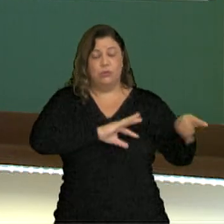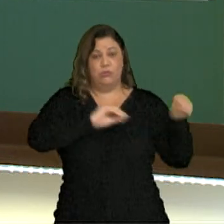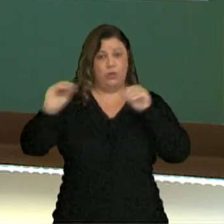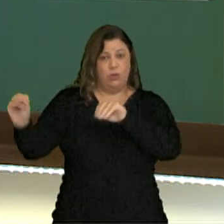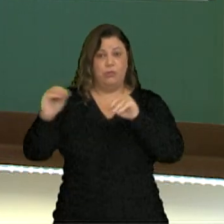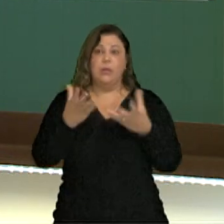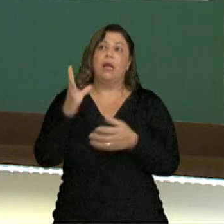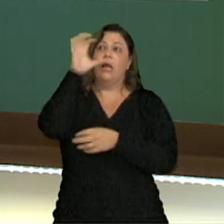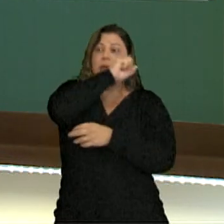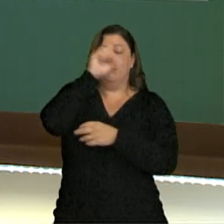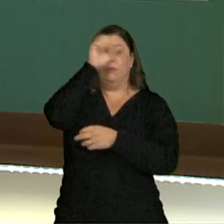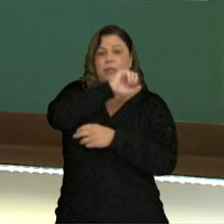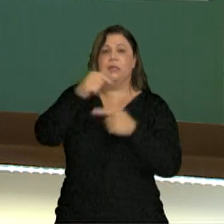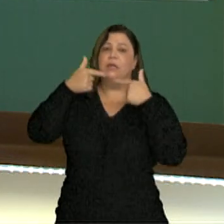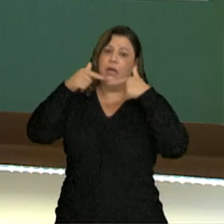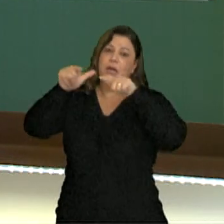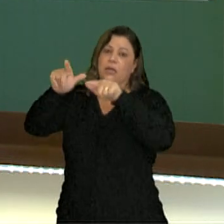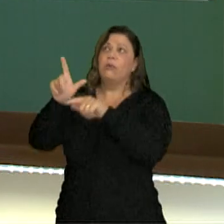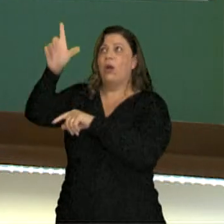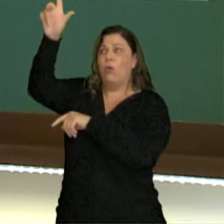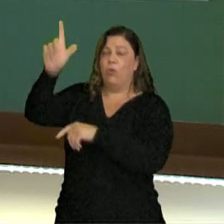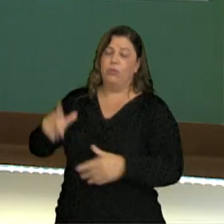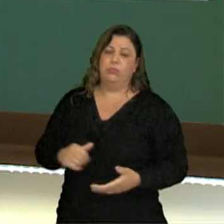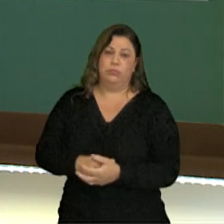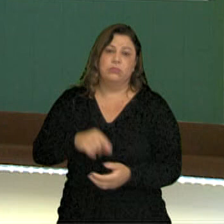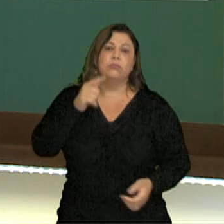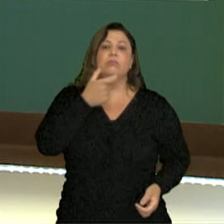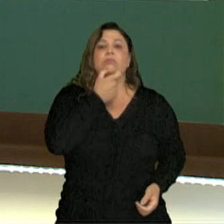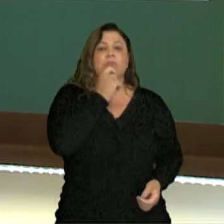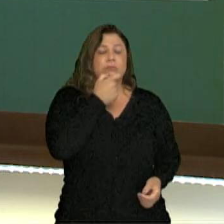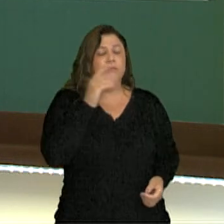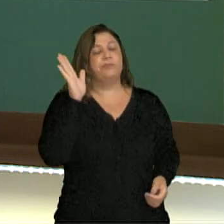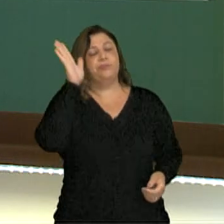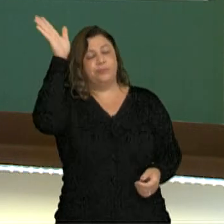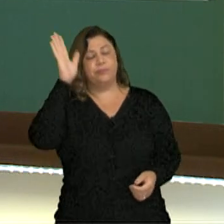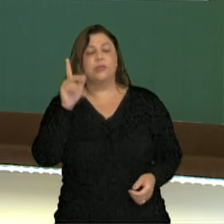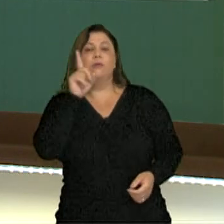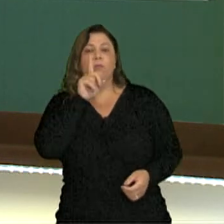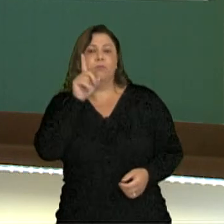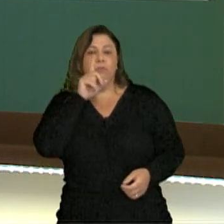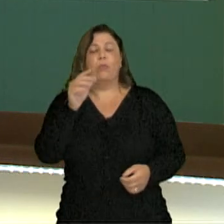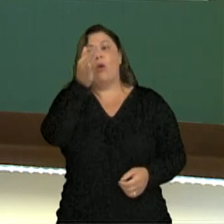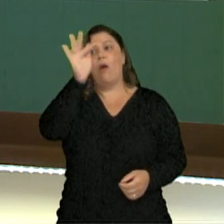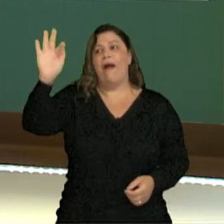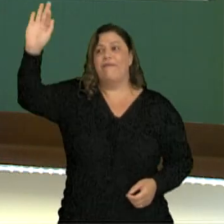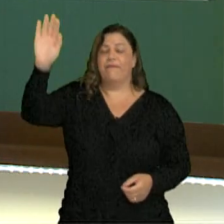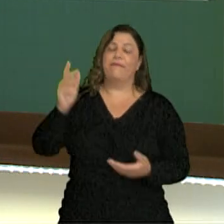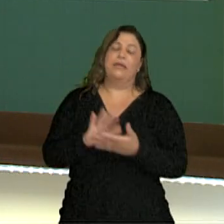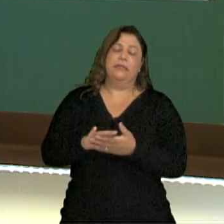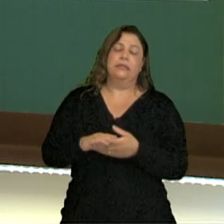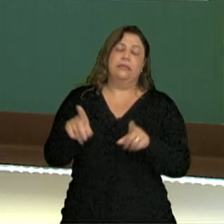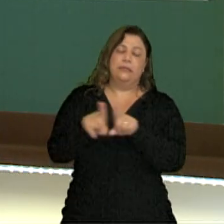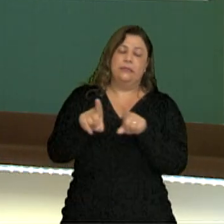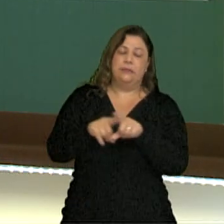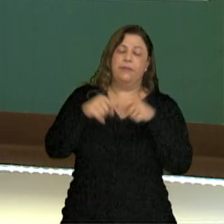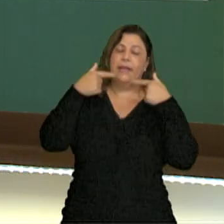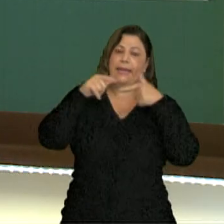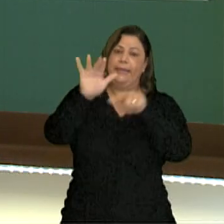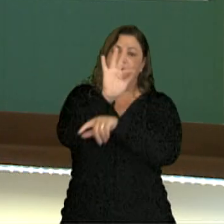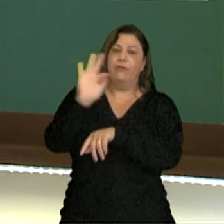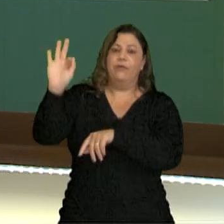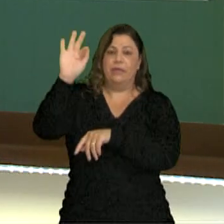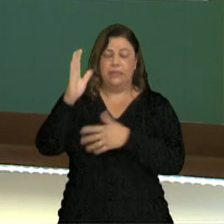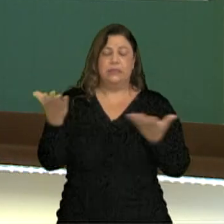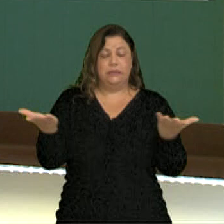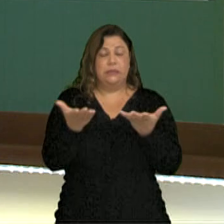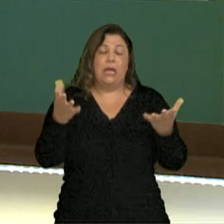outro idioma. Daí vai lá para os Estados Unidos para aprender o inglês, ou vai para a França aprender o francês. Ai, eu